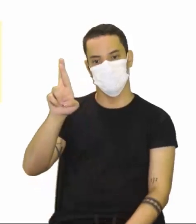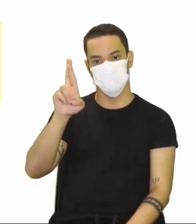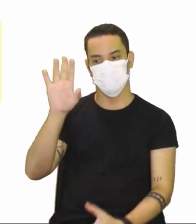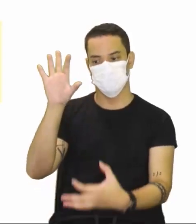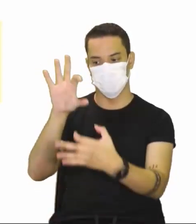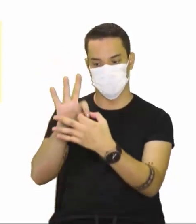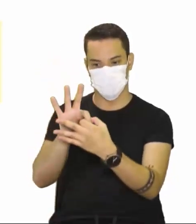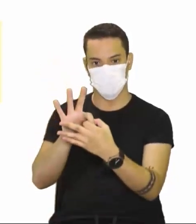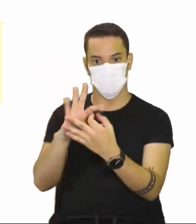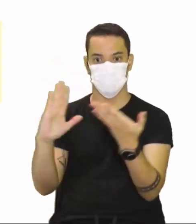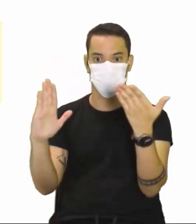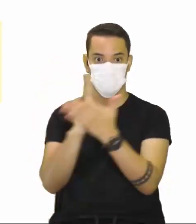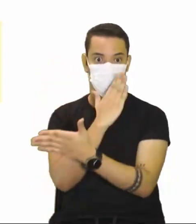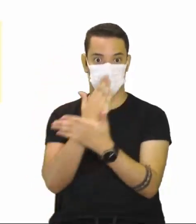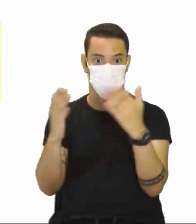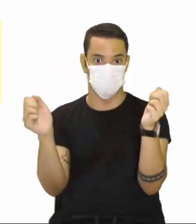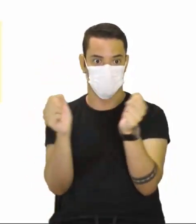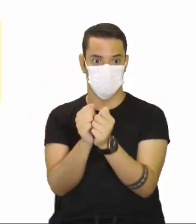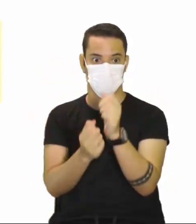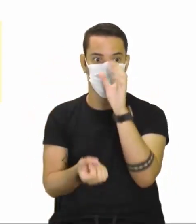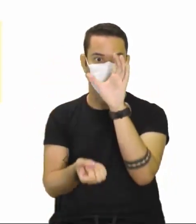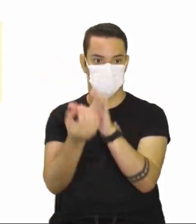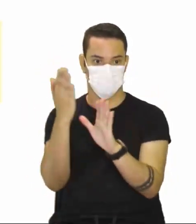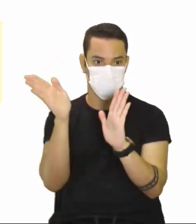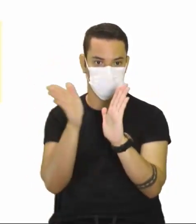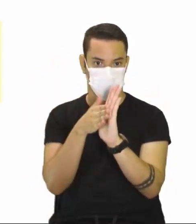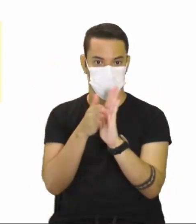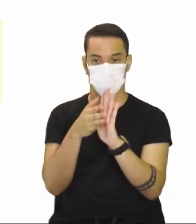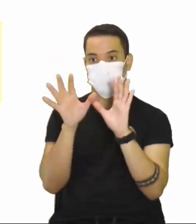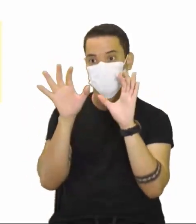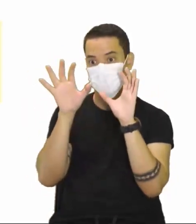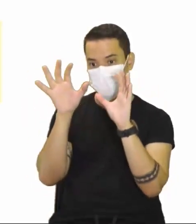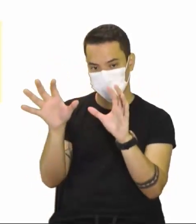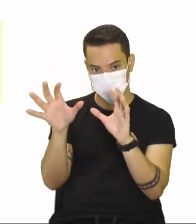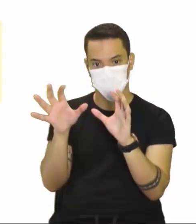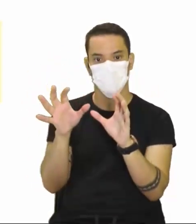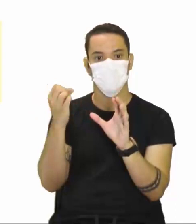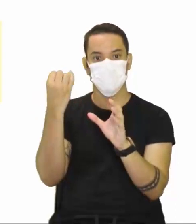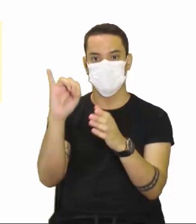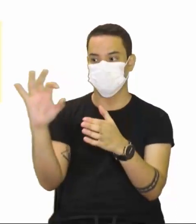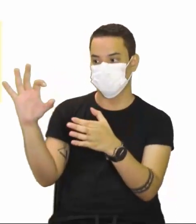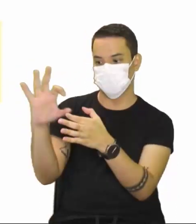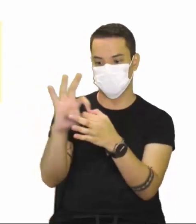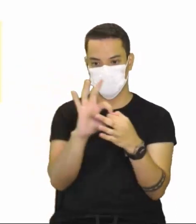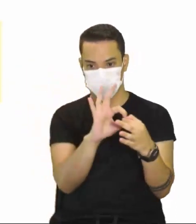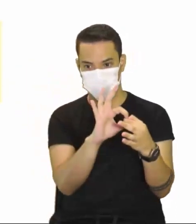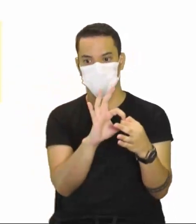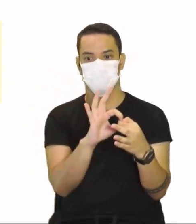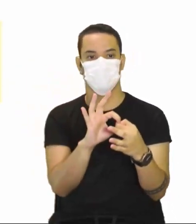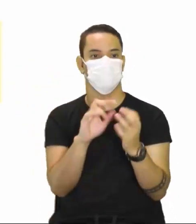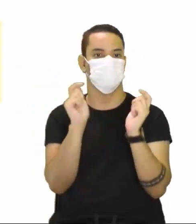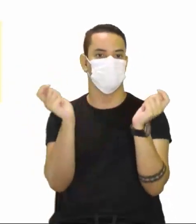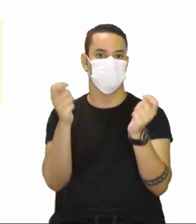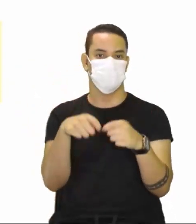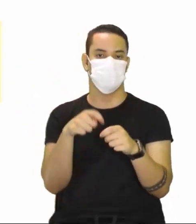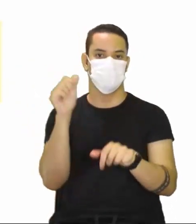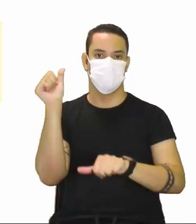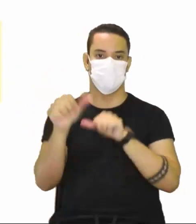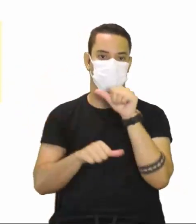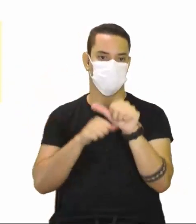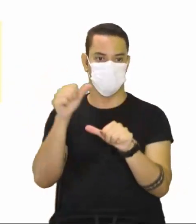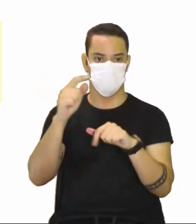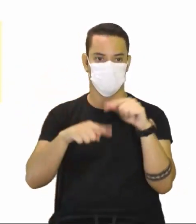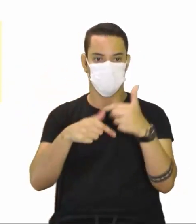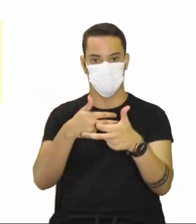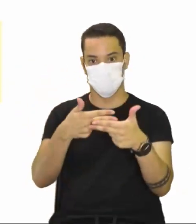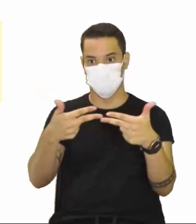por ligá-los uns aos outros, formando compostos, e esses compostos, ao se unirem a outros, então se transformam em